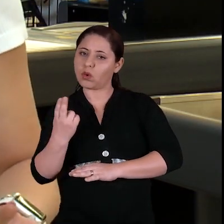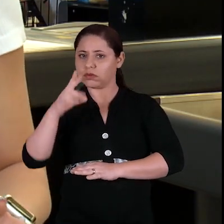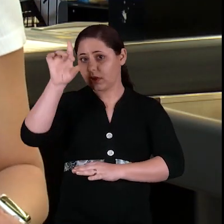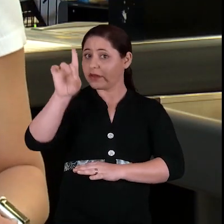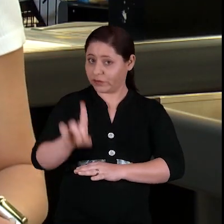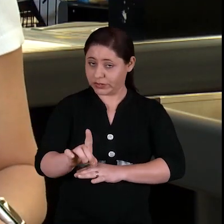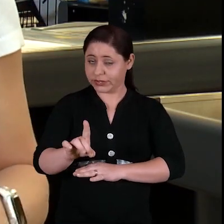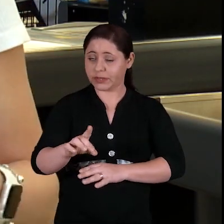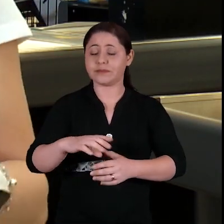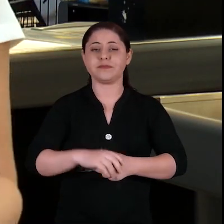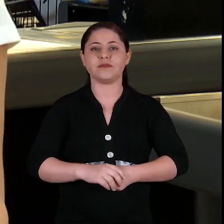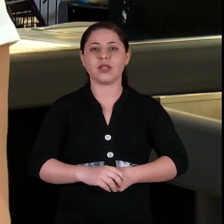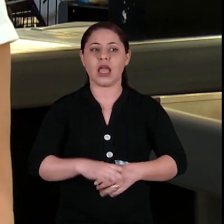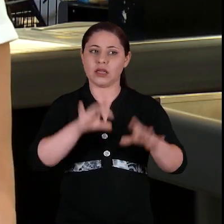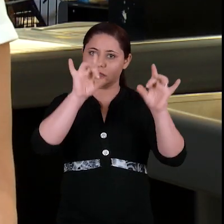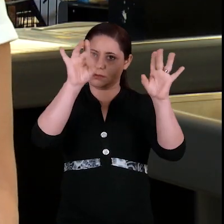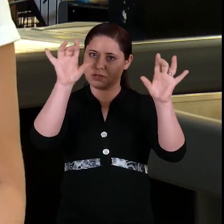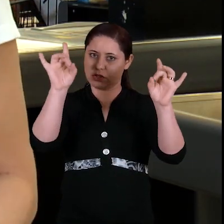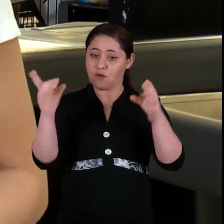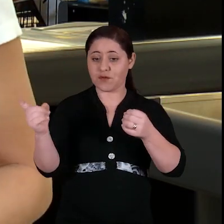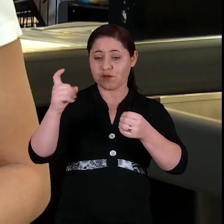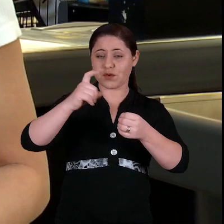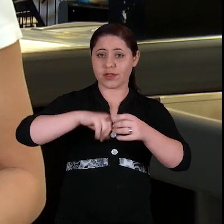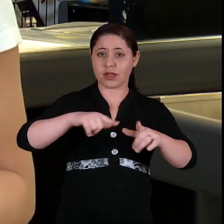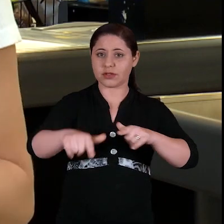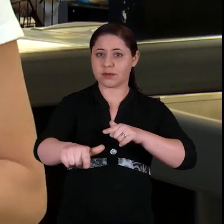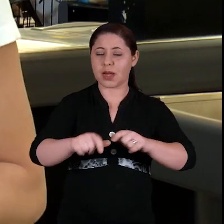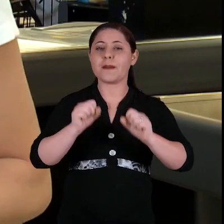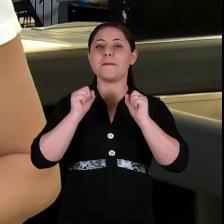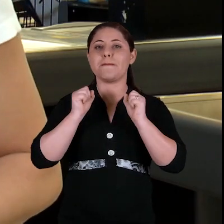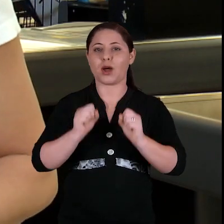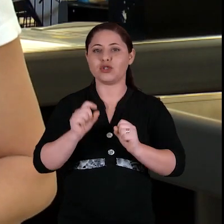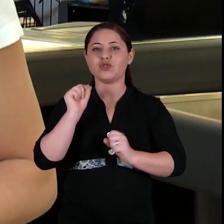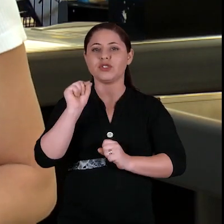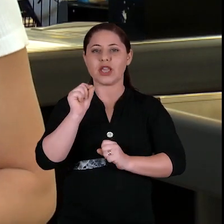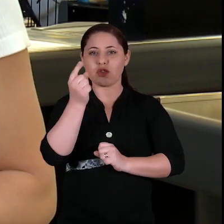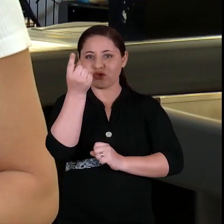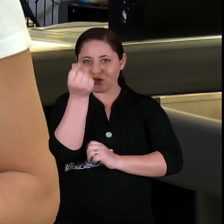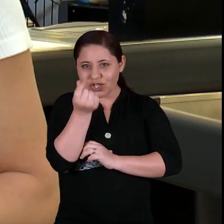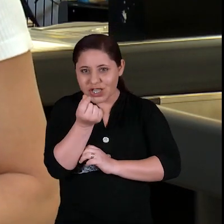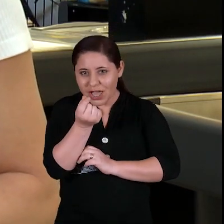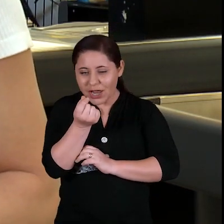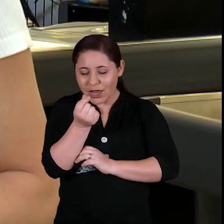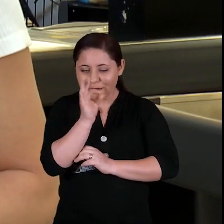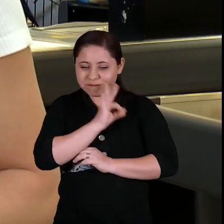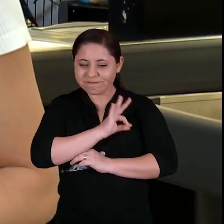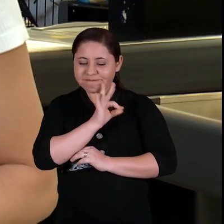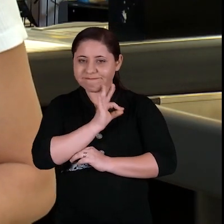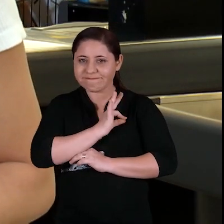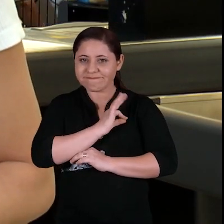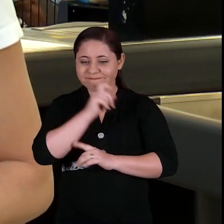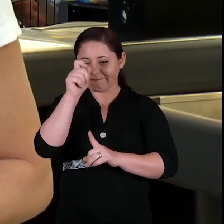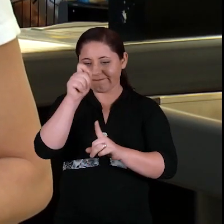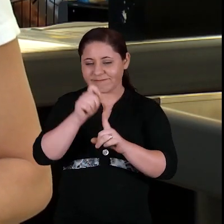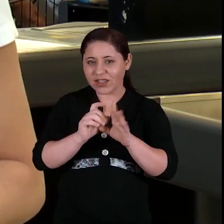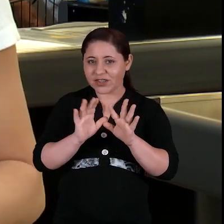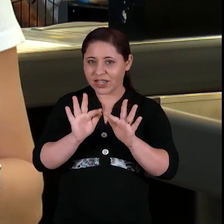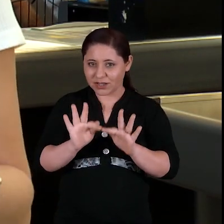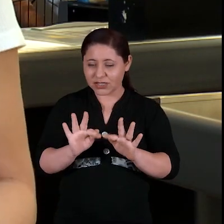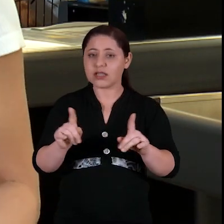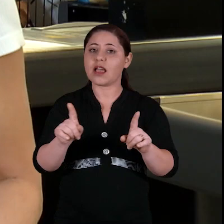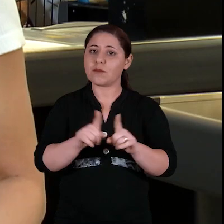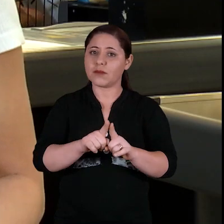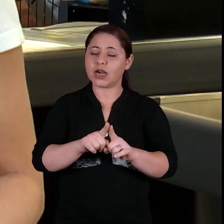segundo especialistas, voltar ao trabalho pode promover não só aquele dinheirinho extra no fim do mês, como também pode ajudar